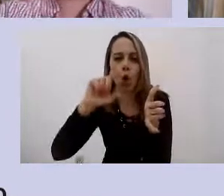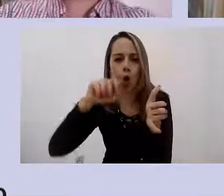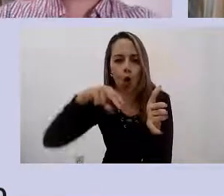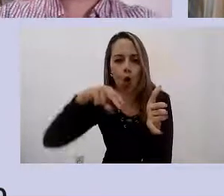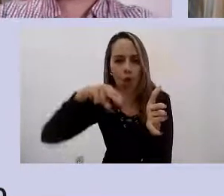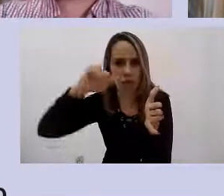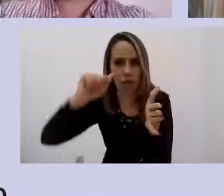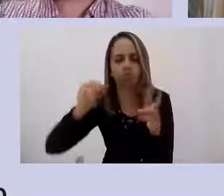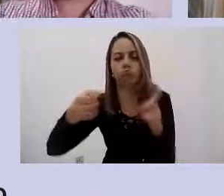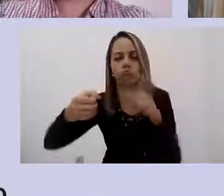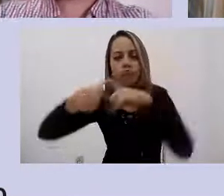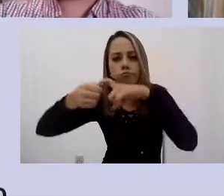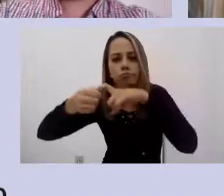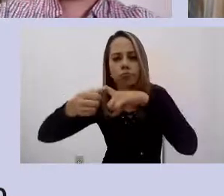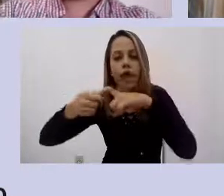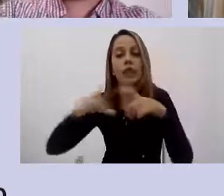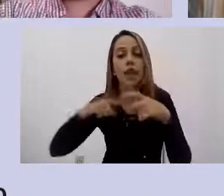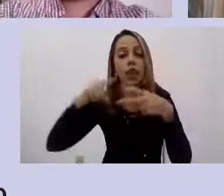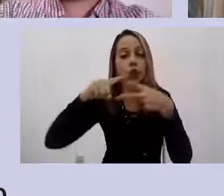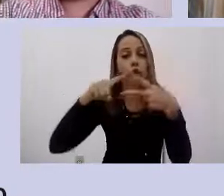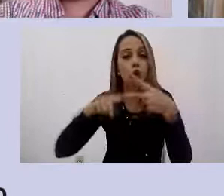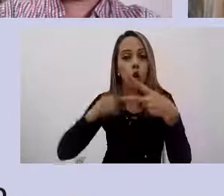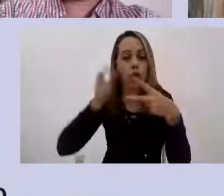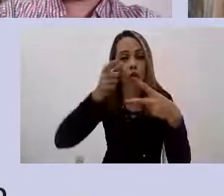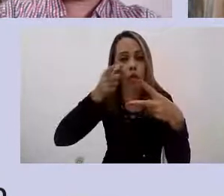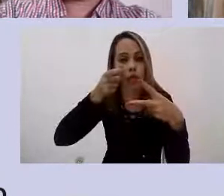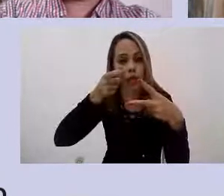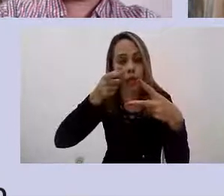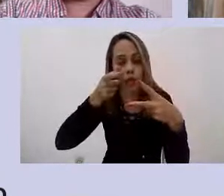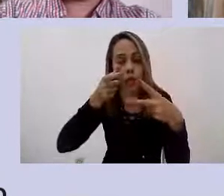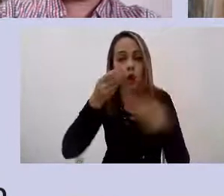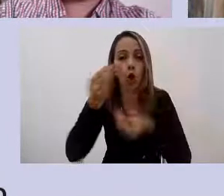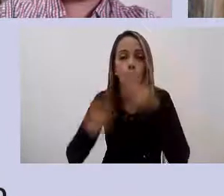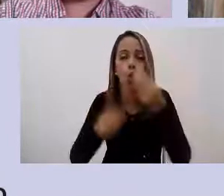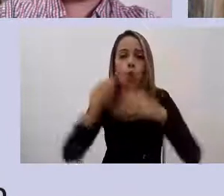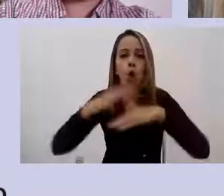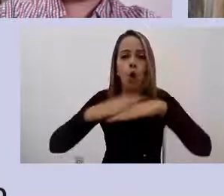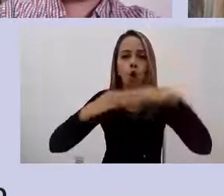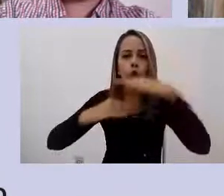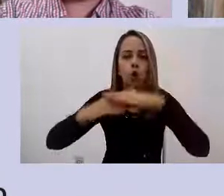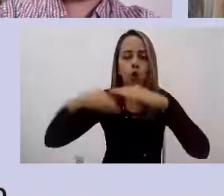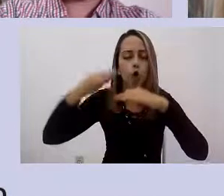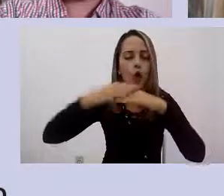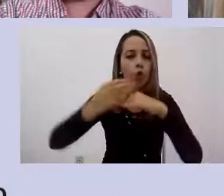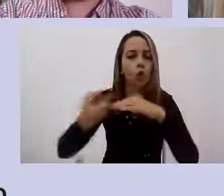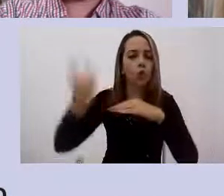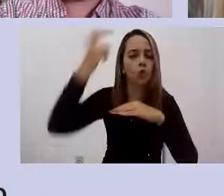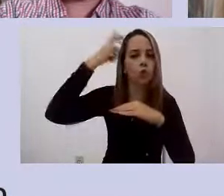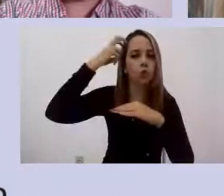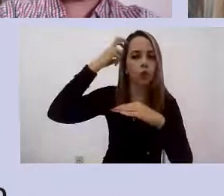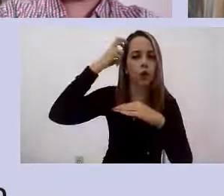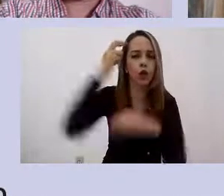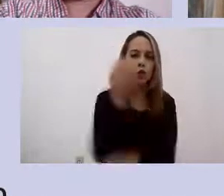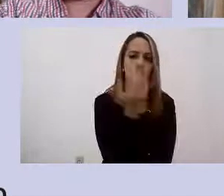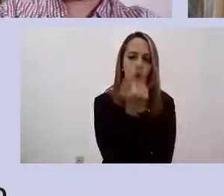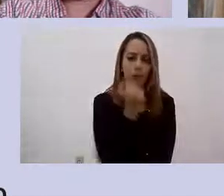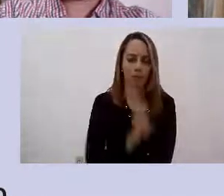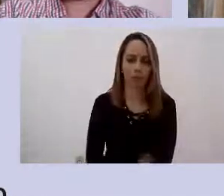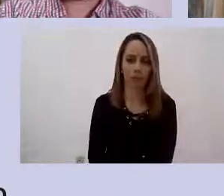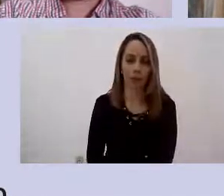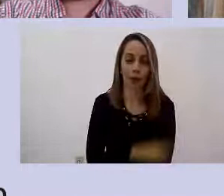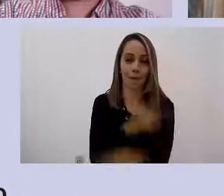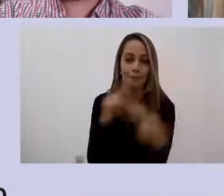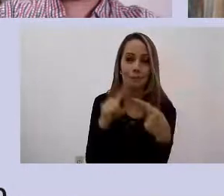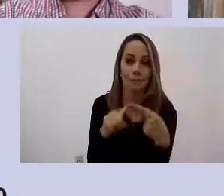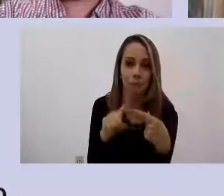muito interessantes para se pensar como a gente constrói culturalmente o hábito de comer. Primeiro é o fato de que as pessoas mudam